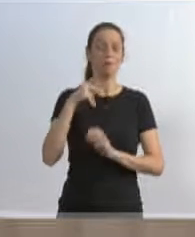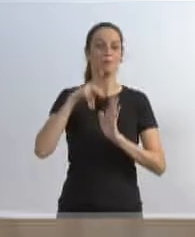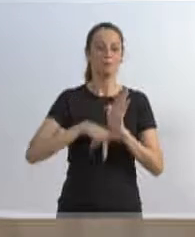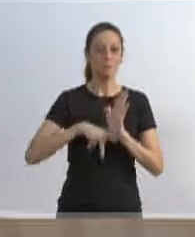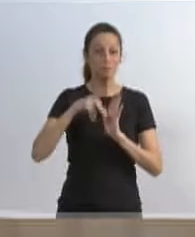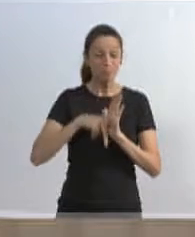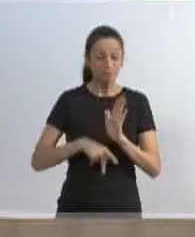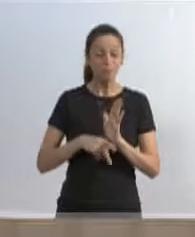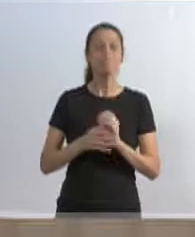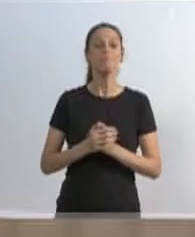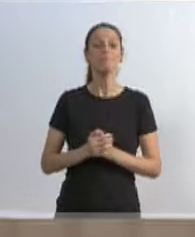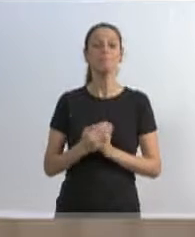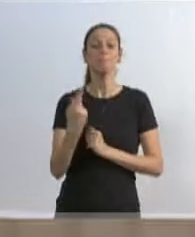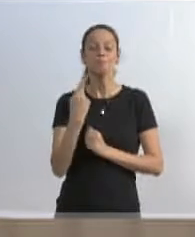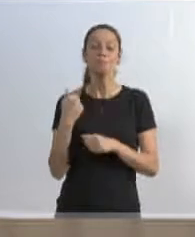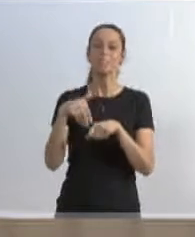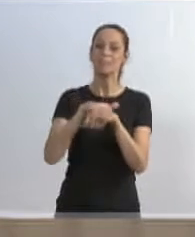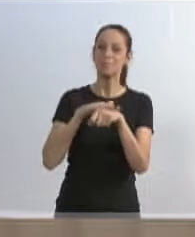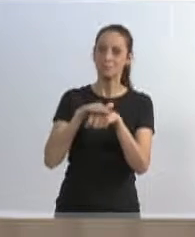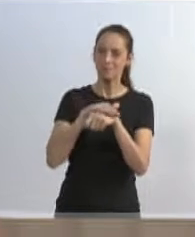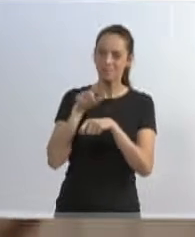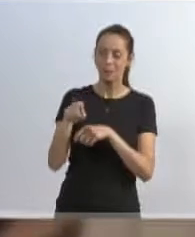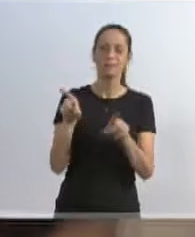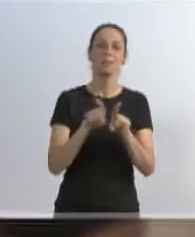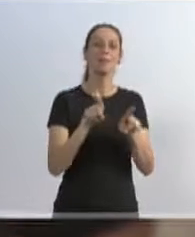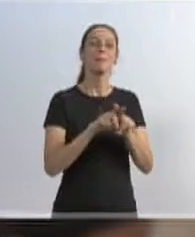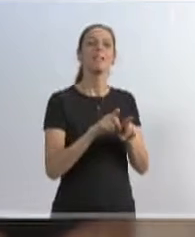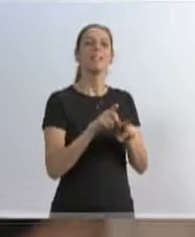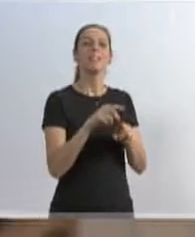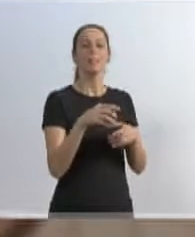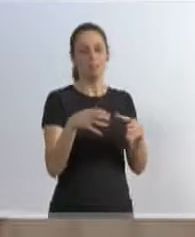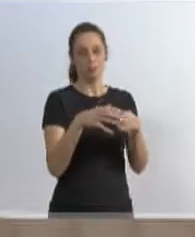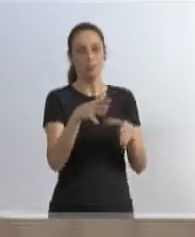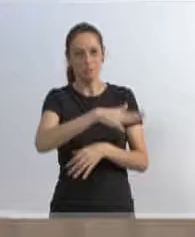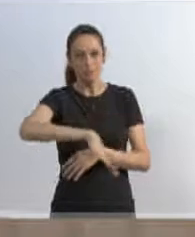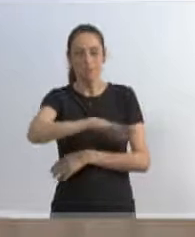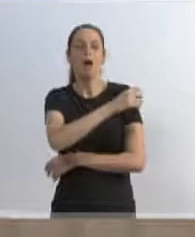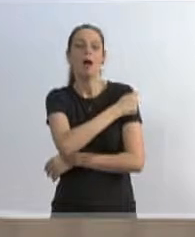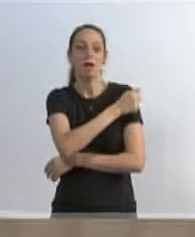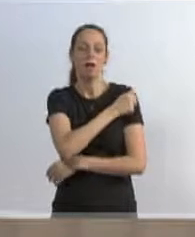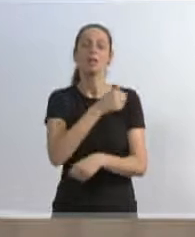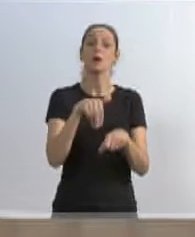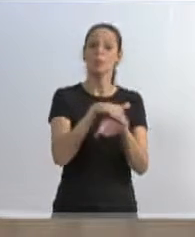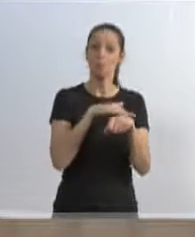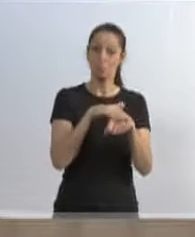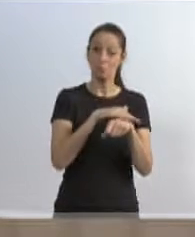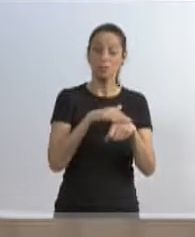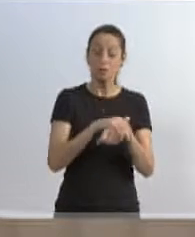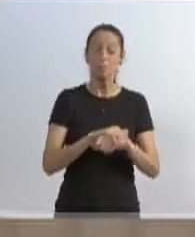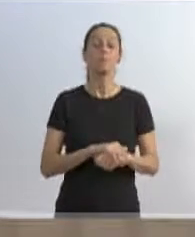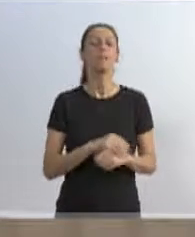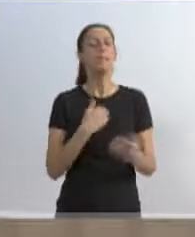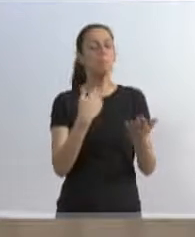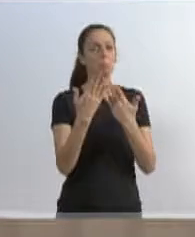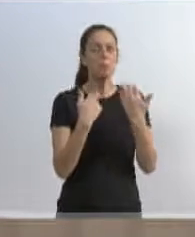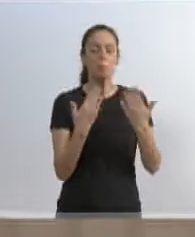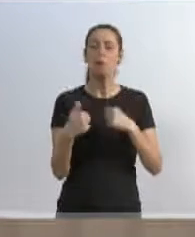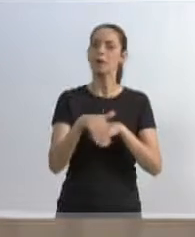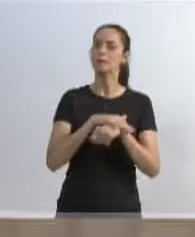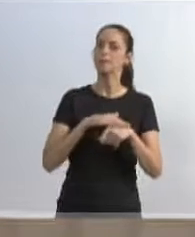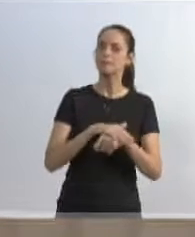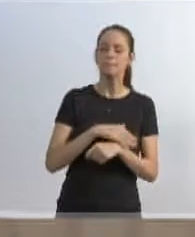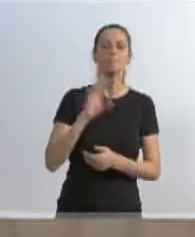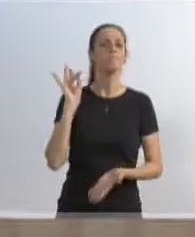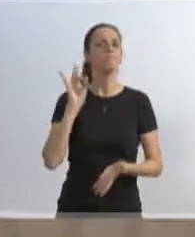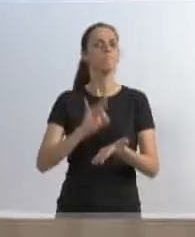e eu conversei com as crianças o crianças pequenas ao natural os adolescentes acabam e conversando com ele a importância